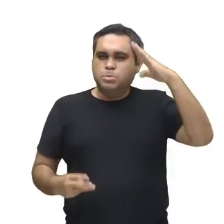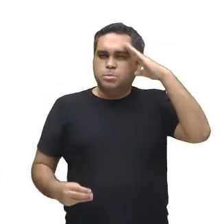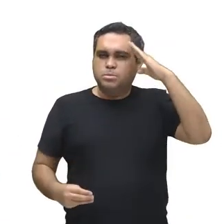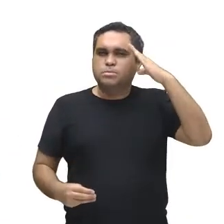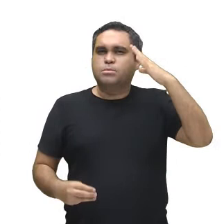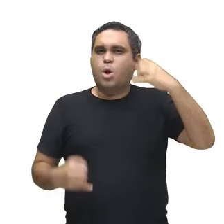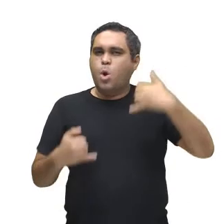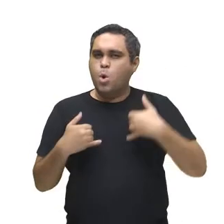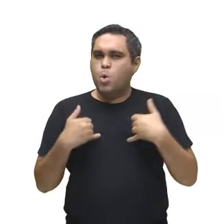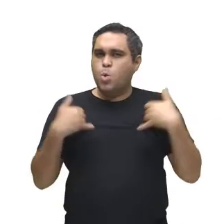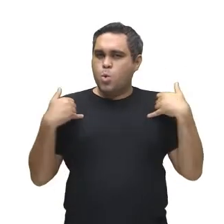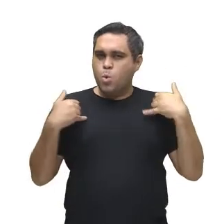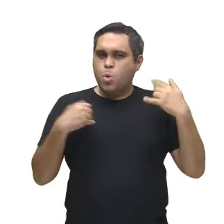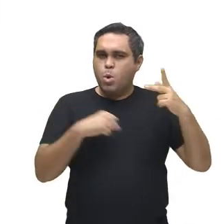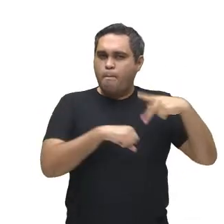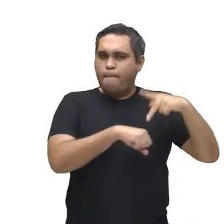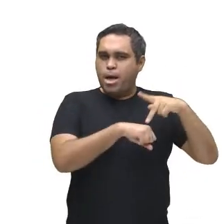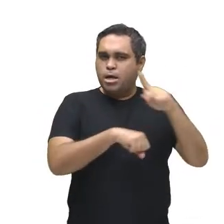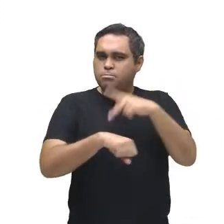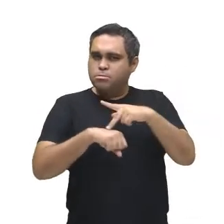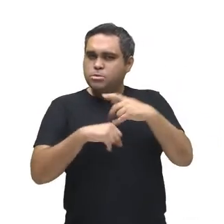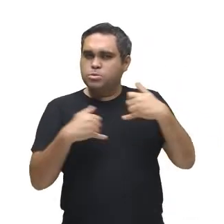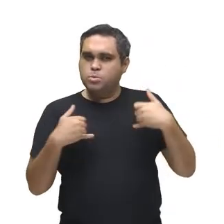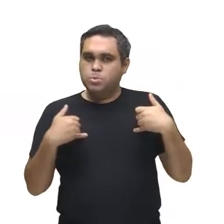entre países. Adiante.